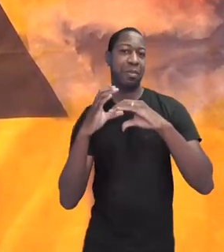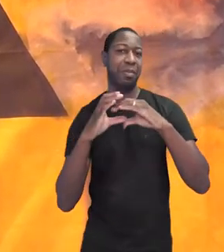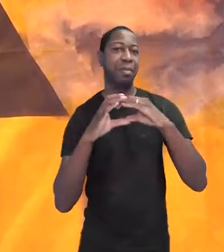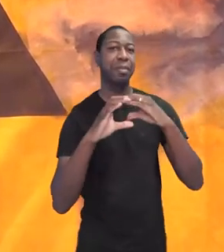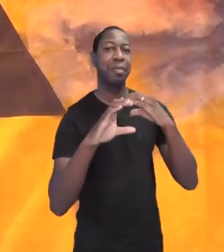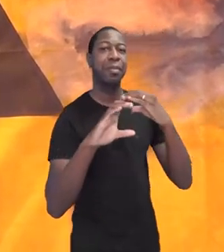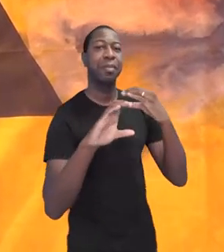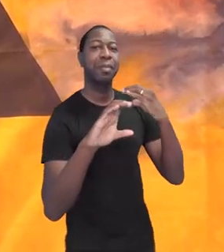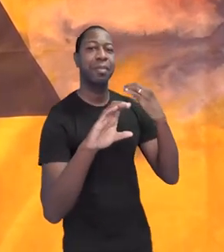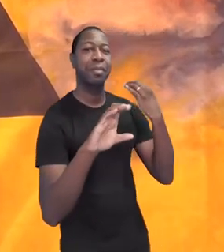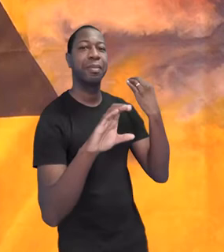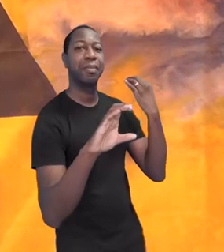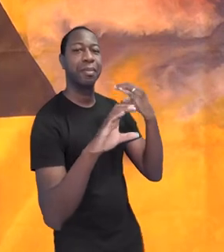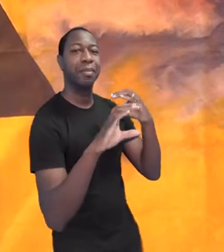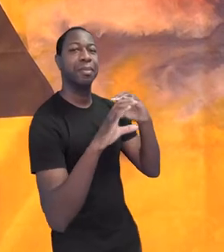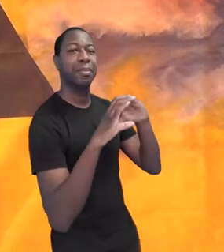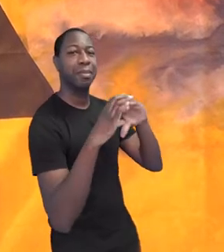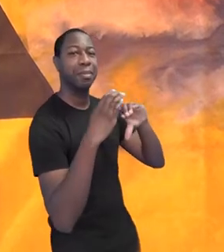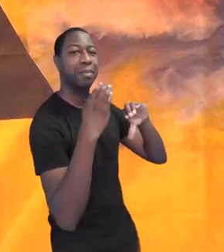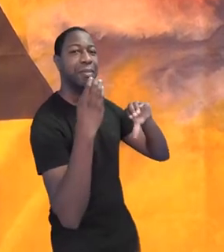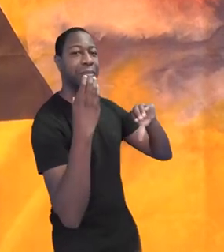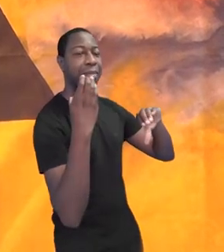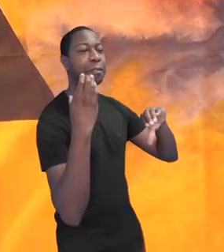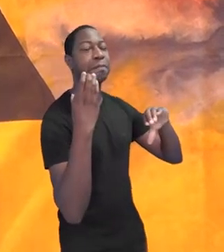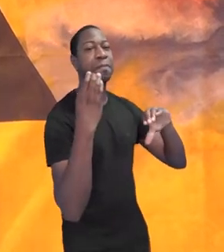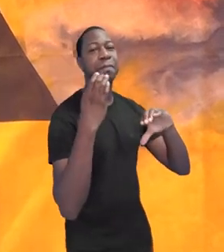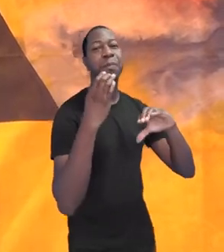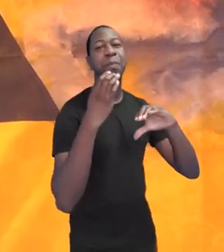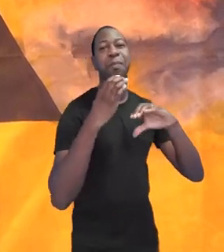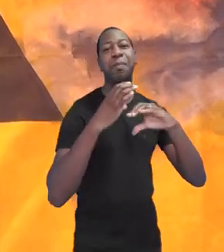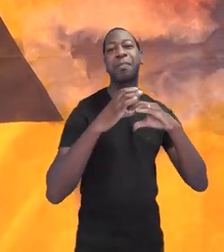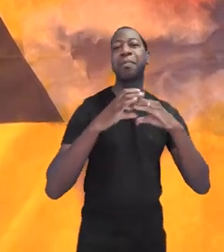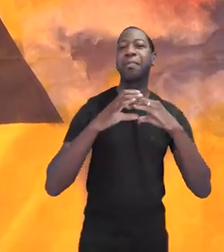Manipanso, só não penso.